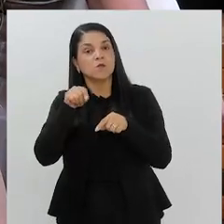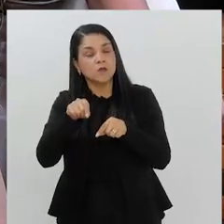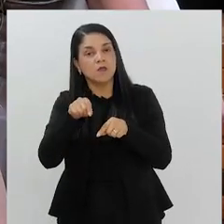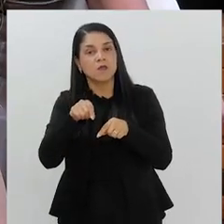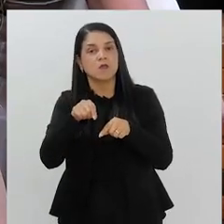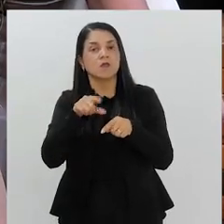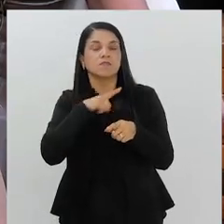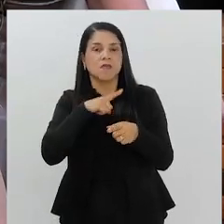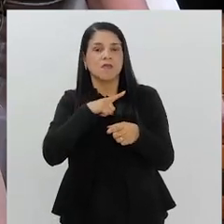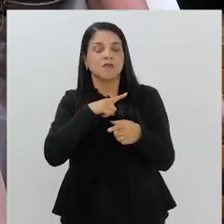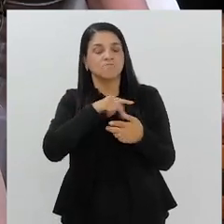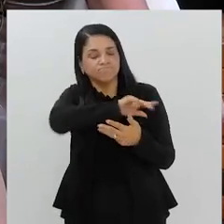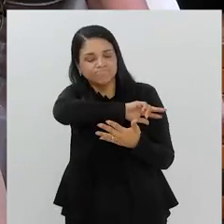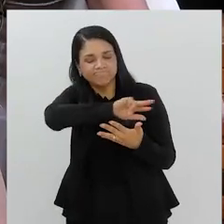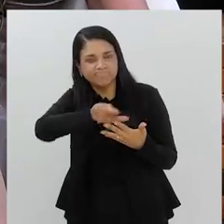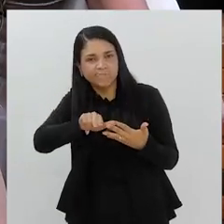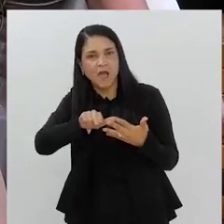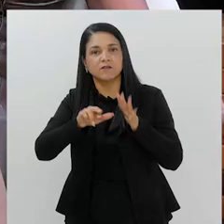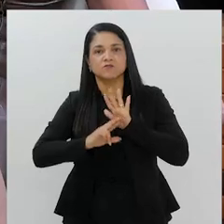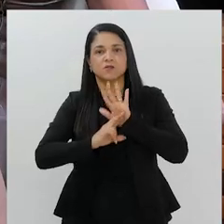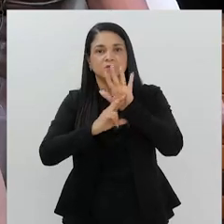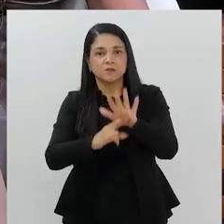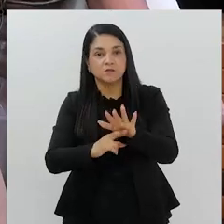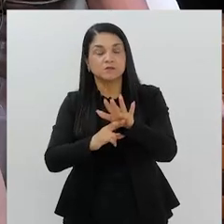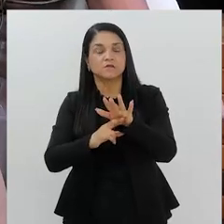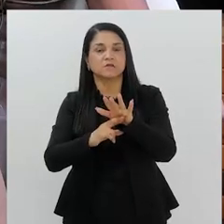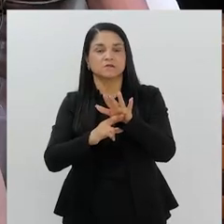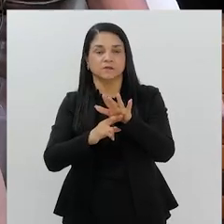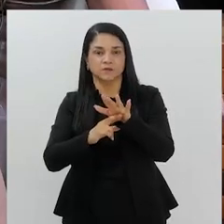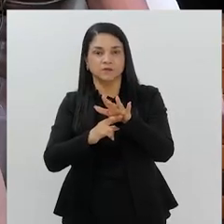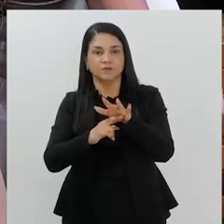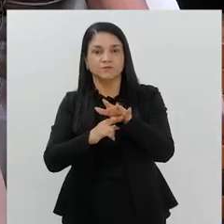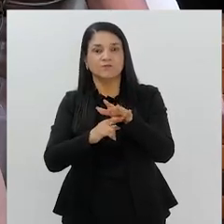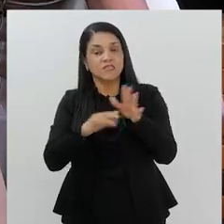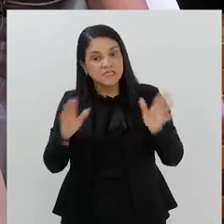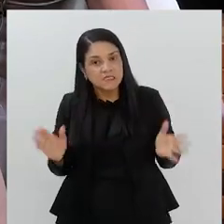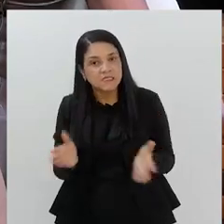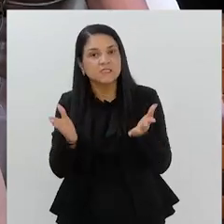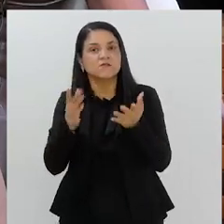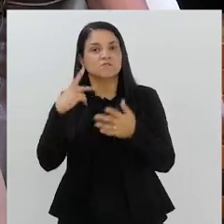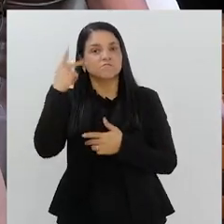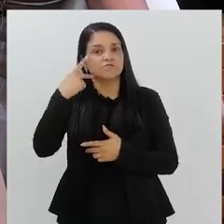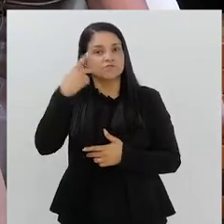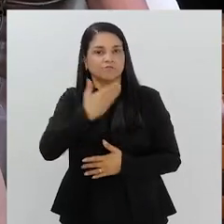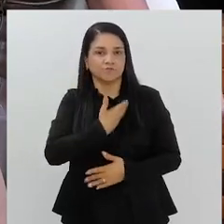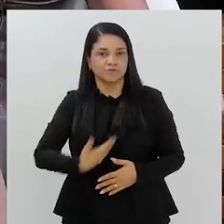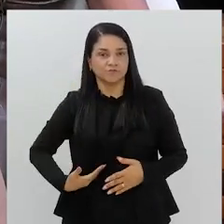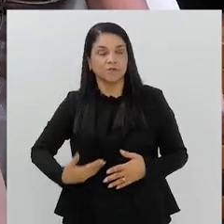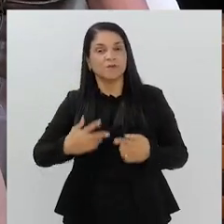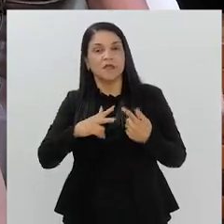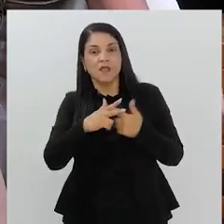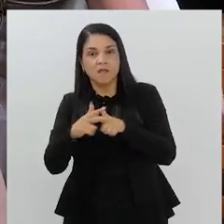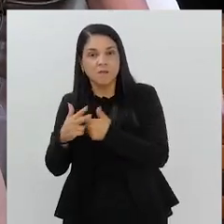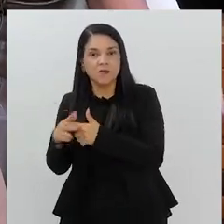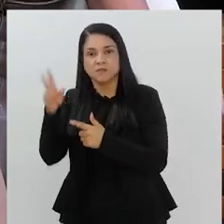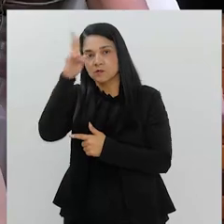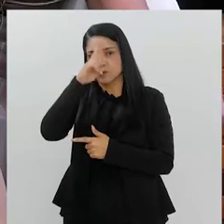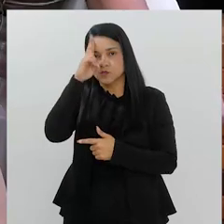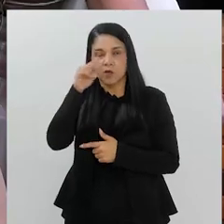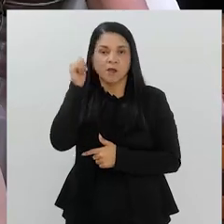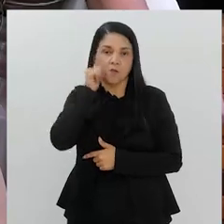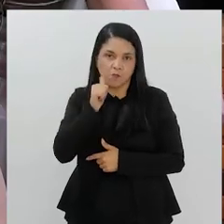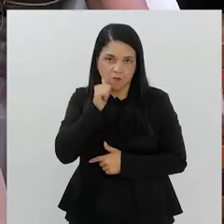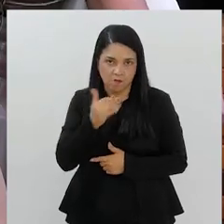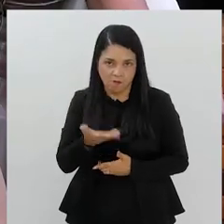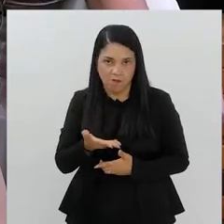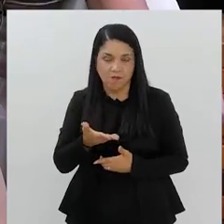Justamente esse agente econômico ou esses agentes econômicos que representam o setor produtivo para efetivar políticas públicas de reparação histórica